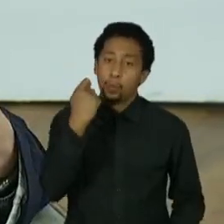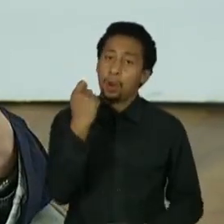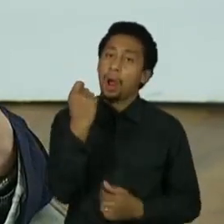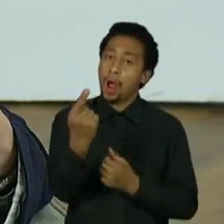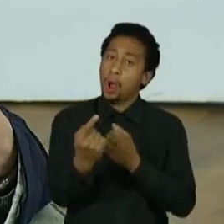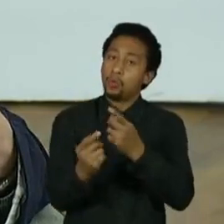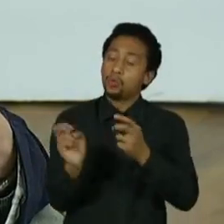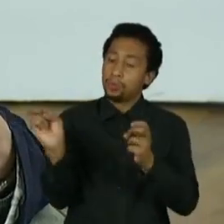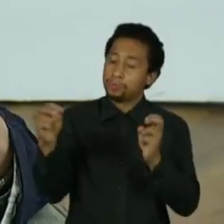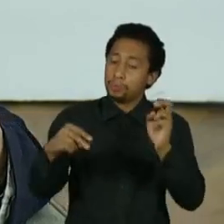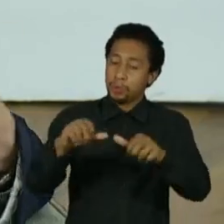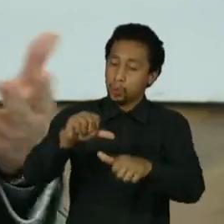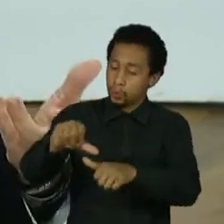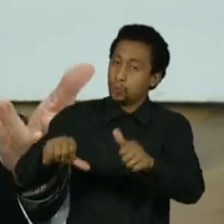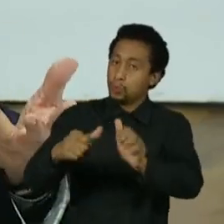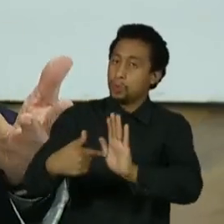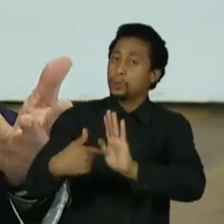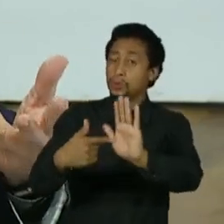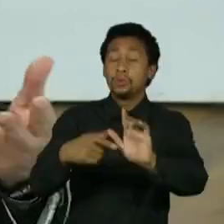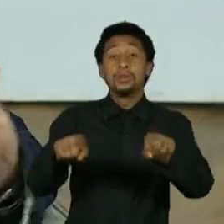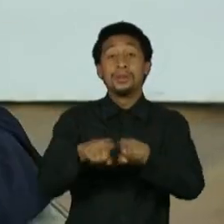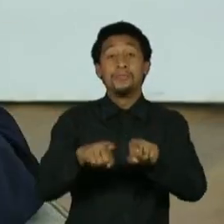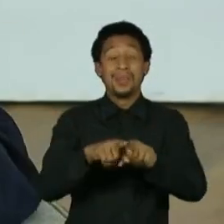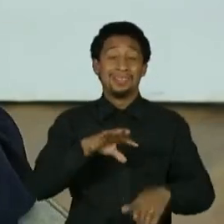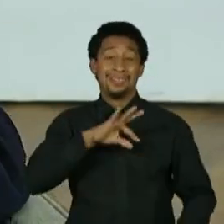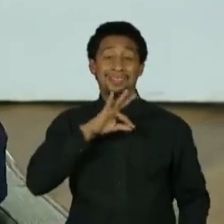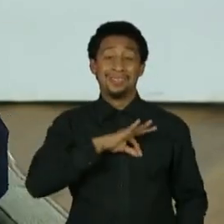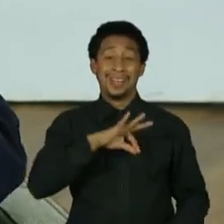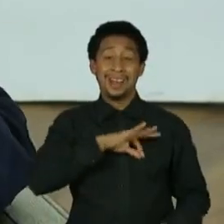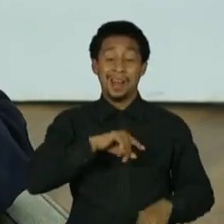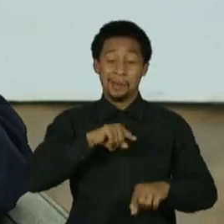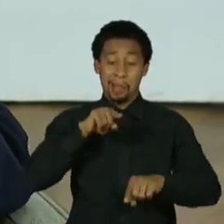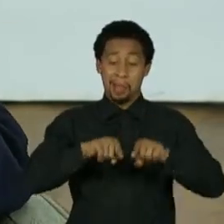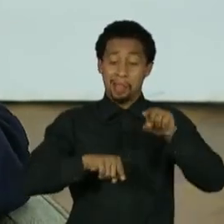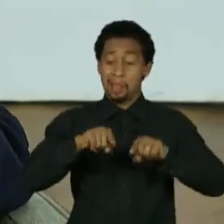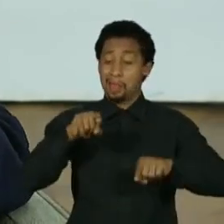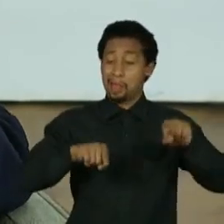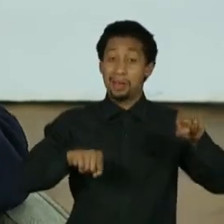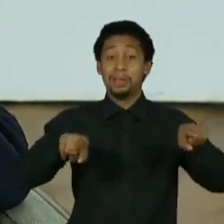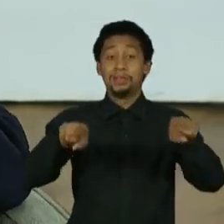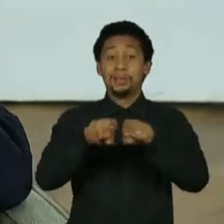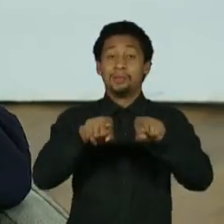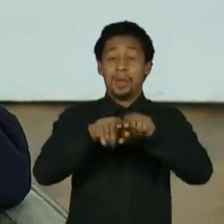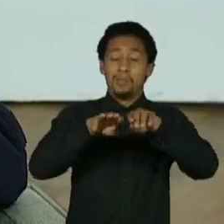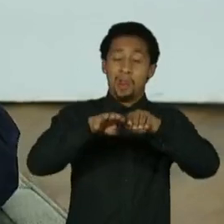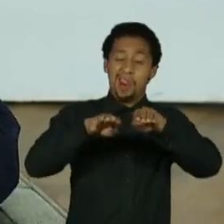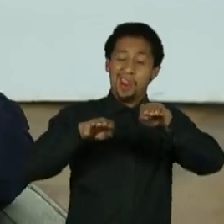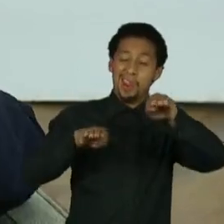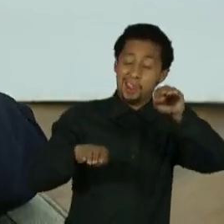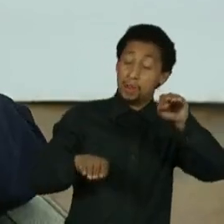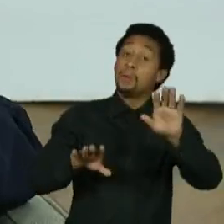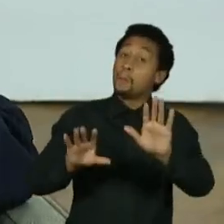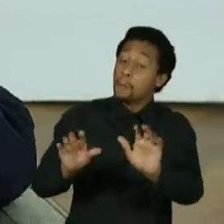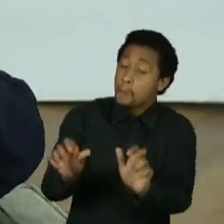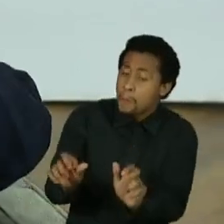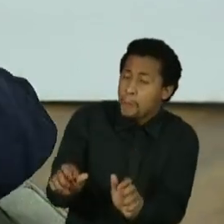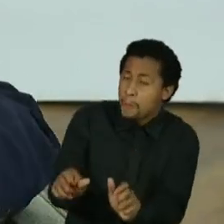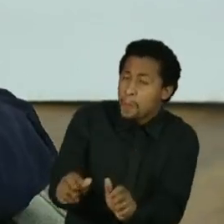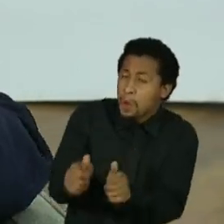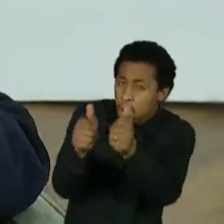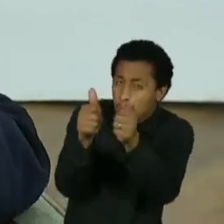da concentração de renda e da desigualdade. Quer dizer, nós avançamos. Eu acho que todos os